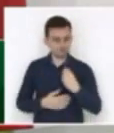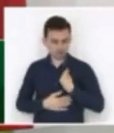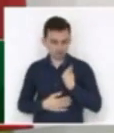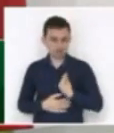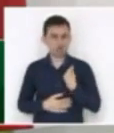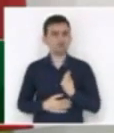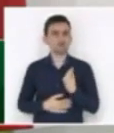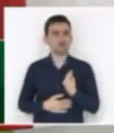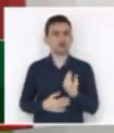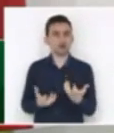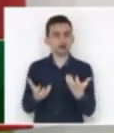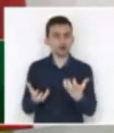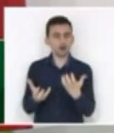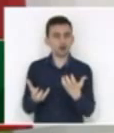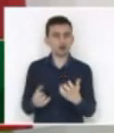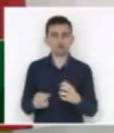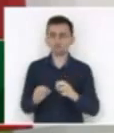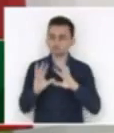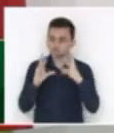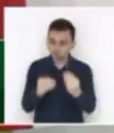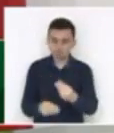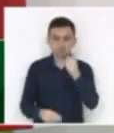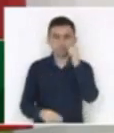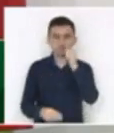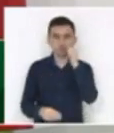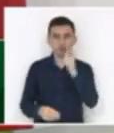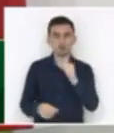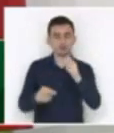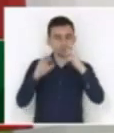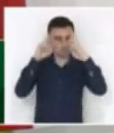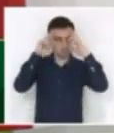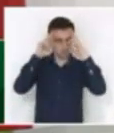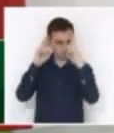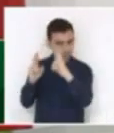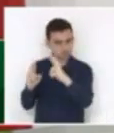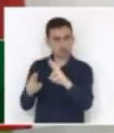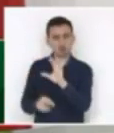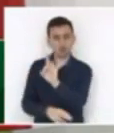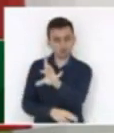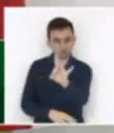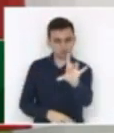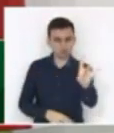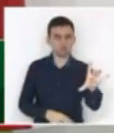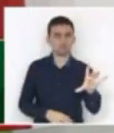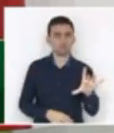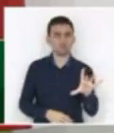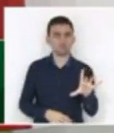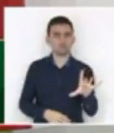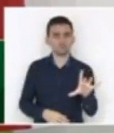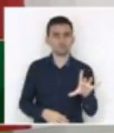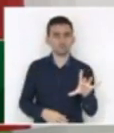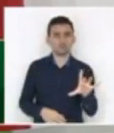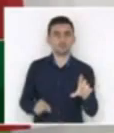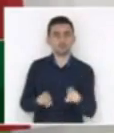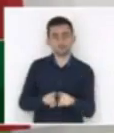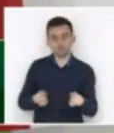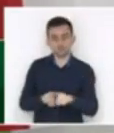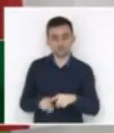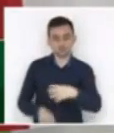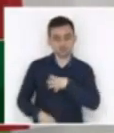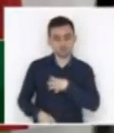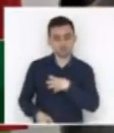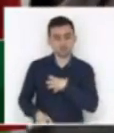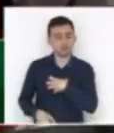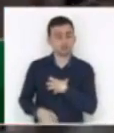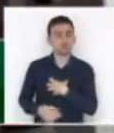queremos. Todas vivas e respeitadas em nossas vidas e em nossas maneiras de